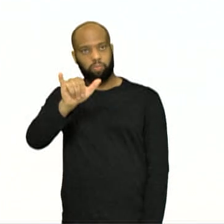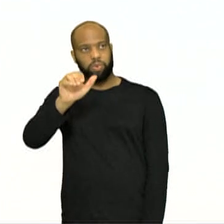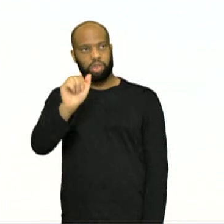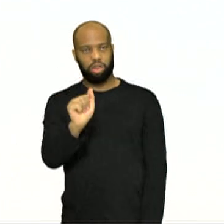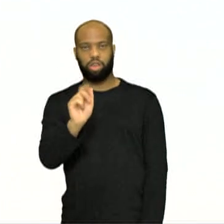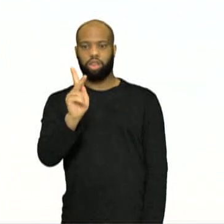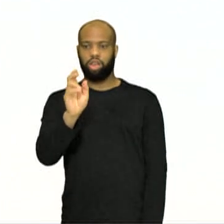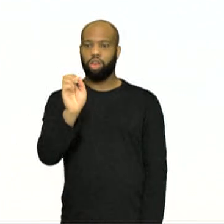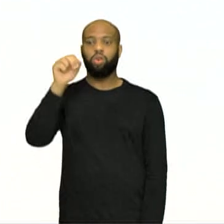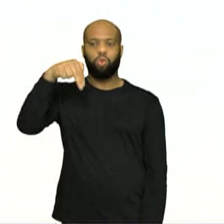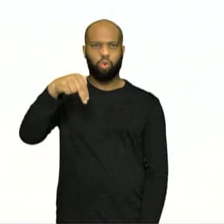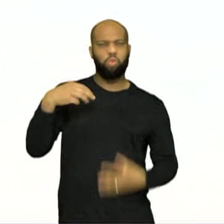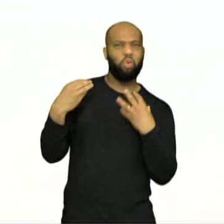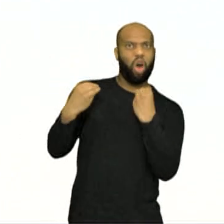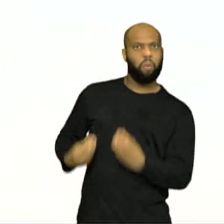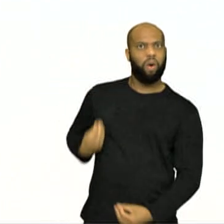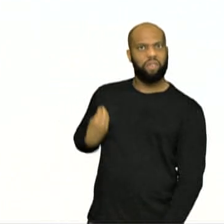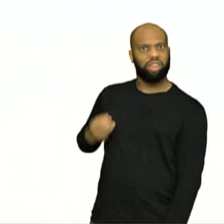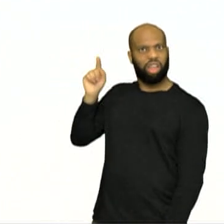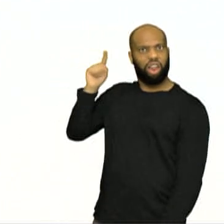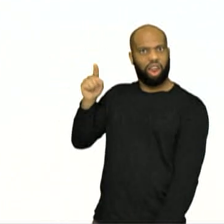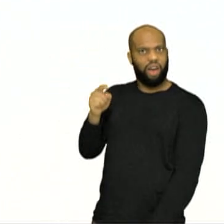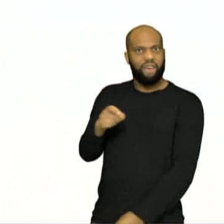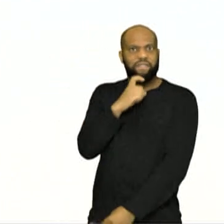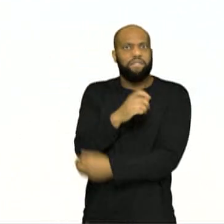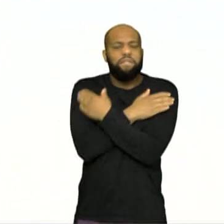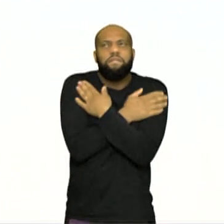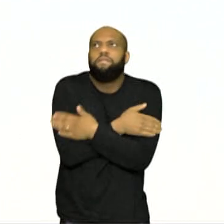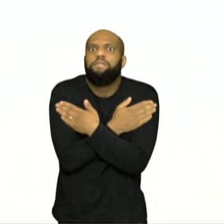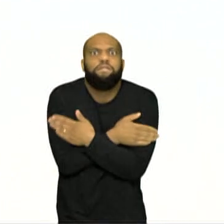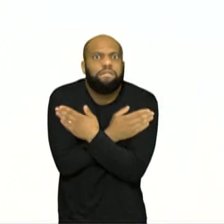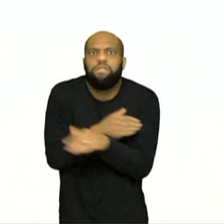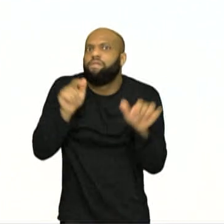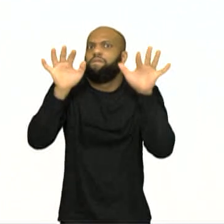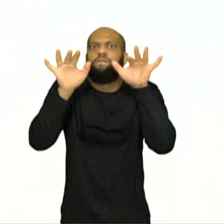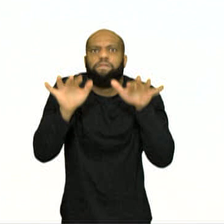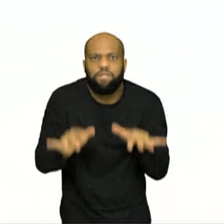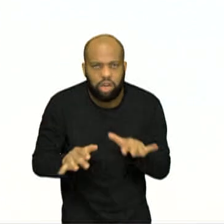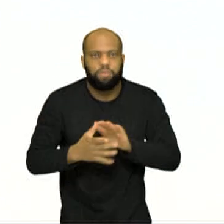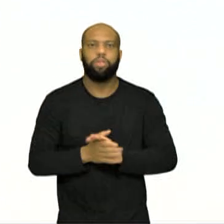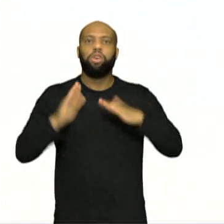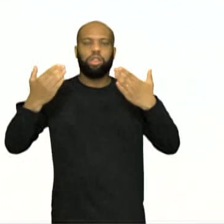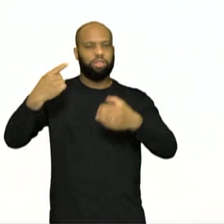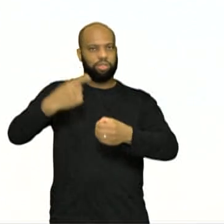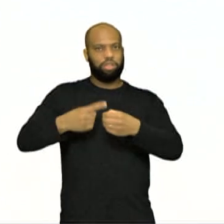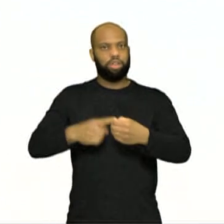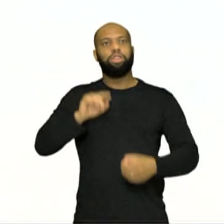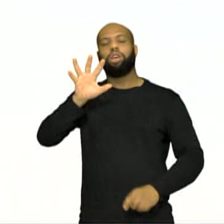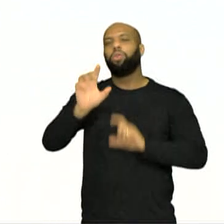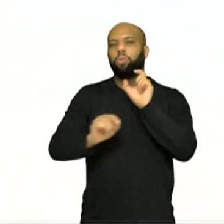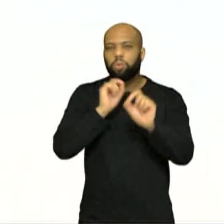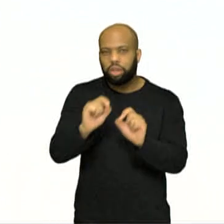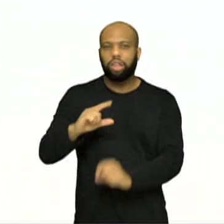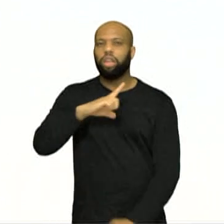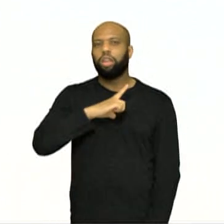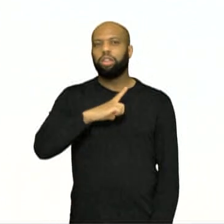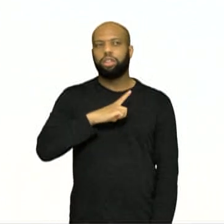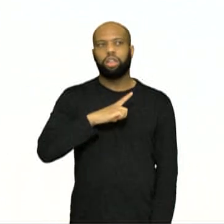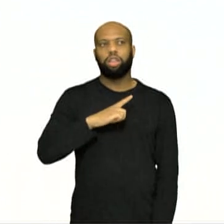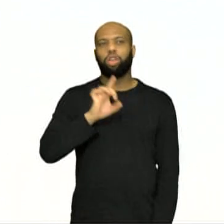na cidade mais fria do planeta? Bem, essa cidade, como diz a matéria, ela tem